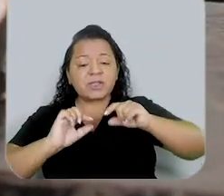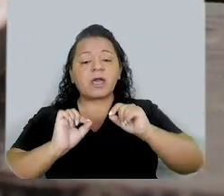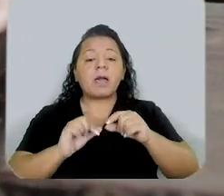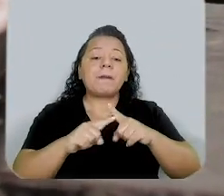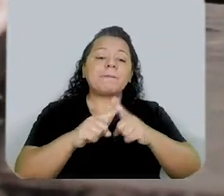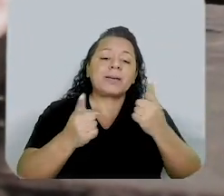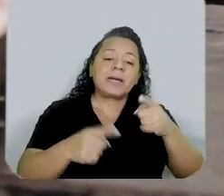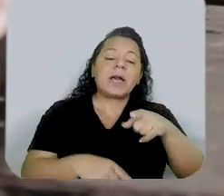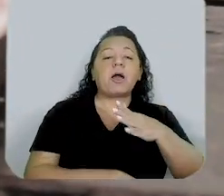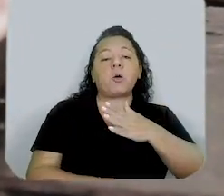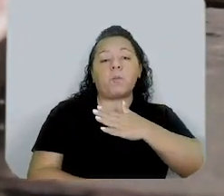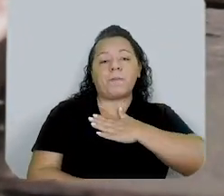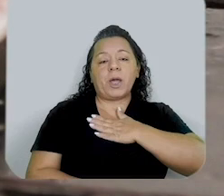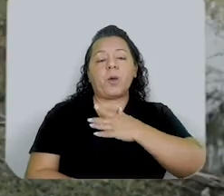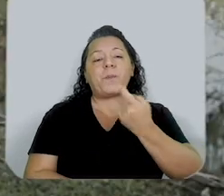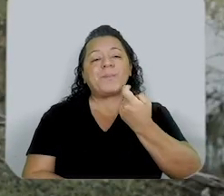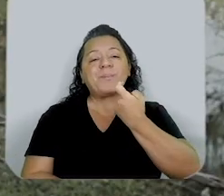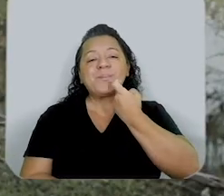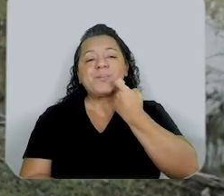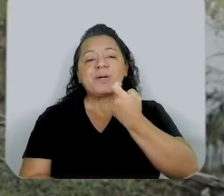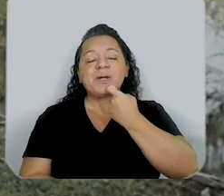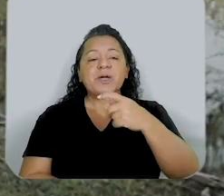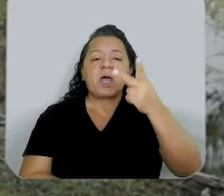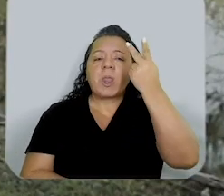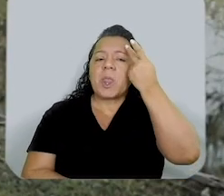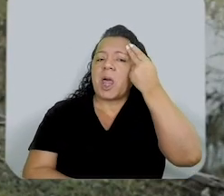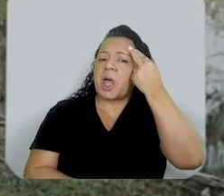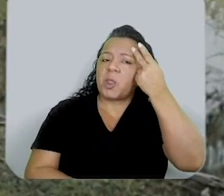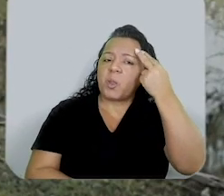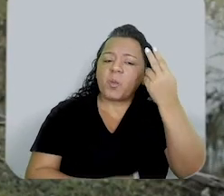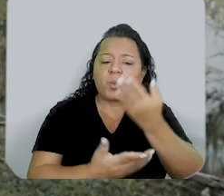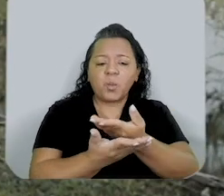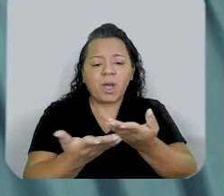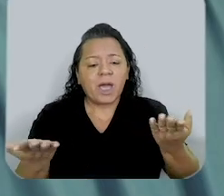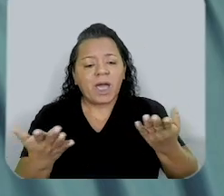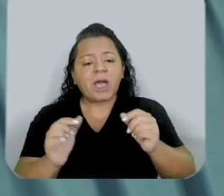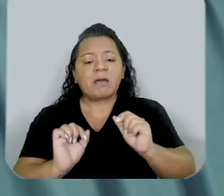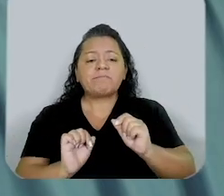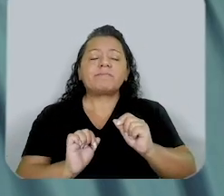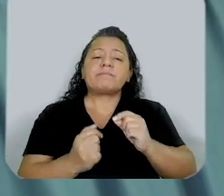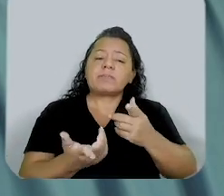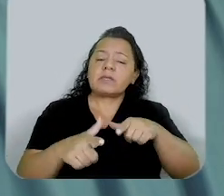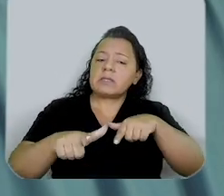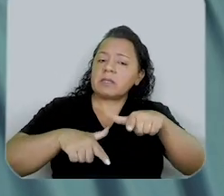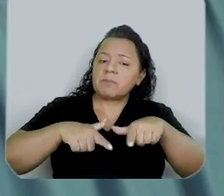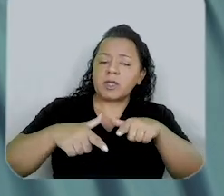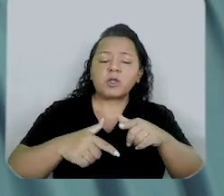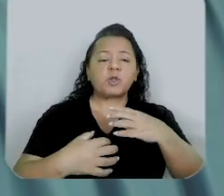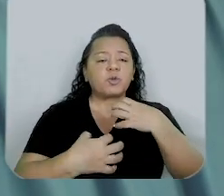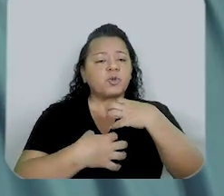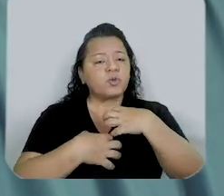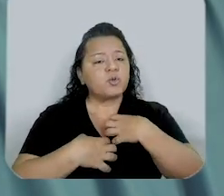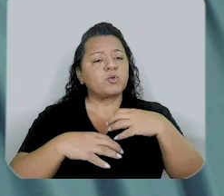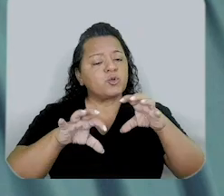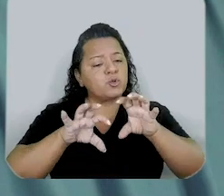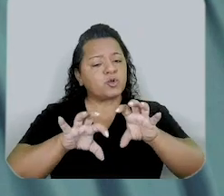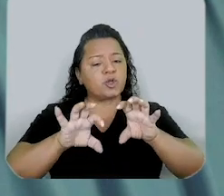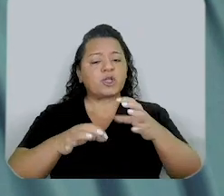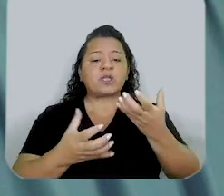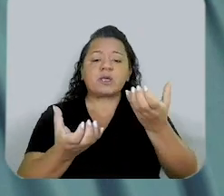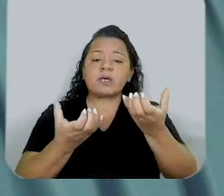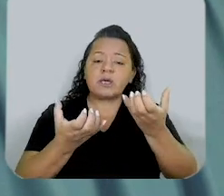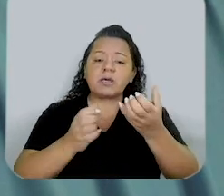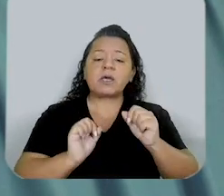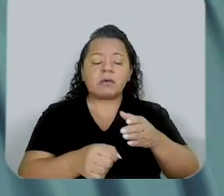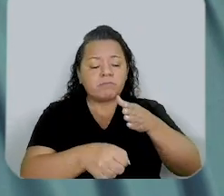Eu trabalho, manuseio o peixe do jeito que eu quero. Eu faço já os filés. Ei, Jorge, eu tenho um pouquinho